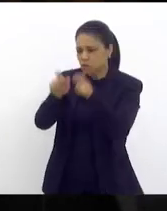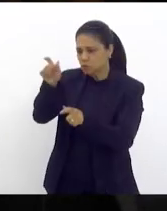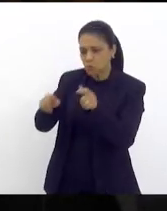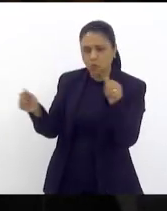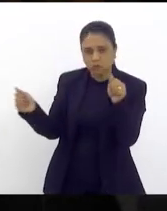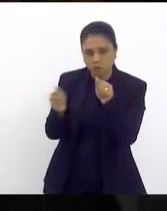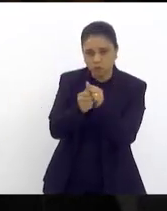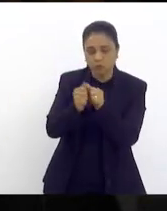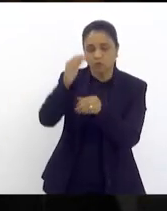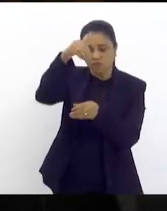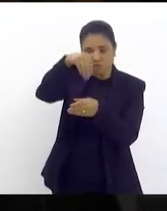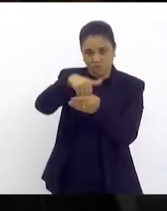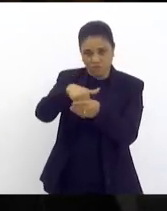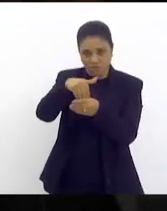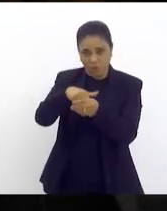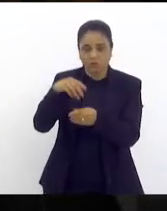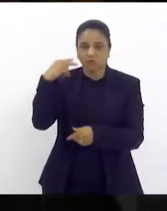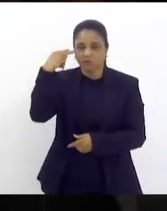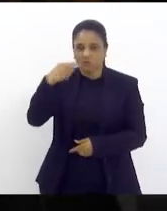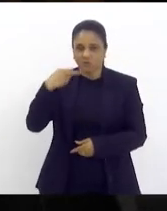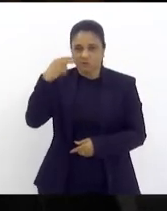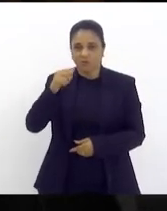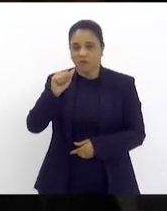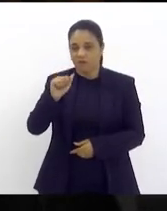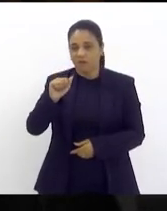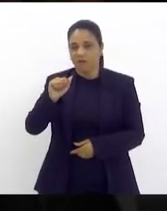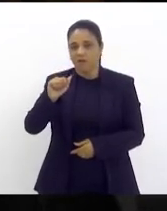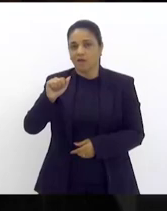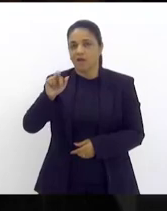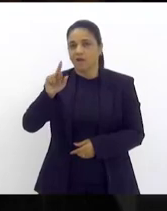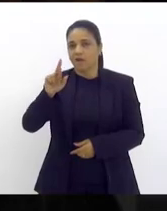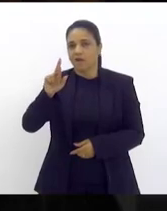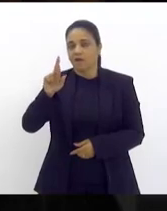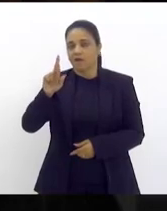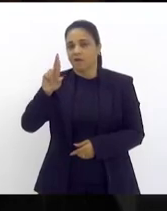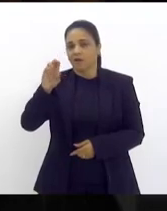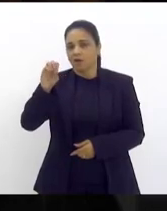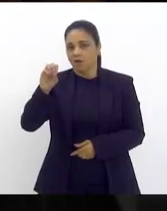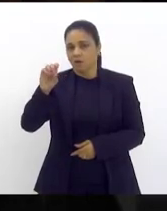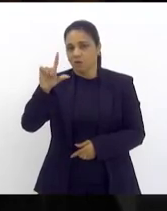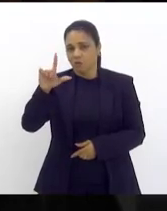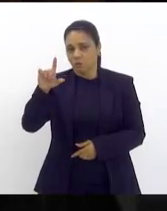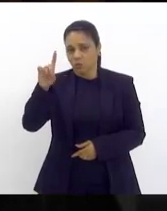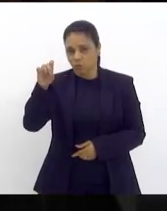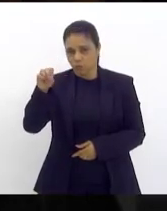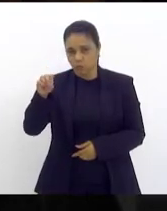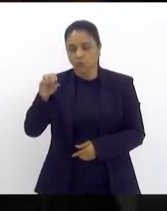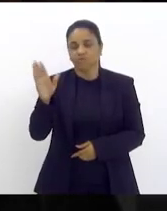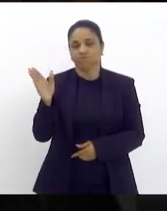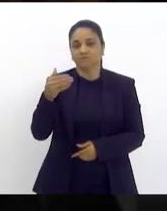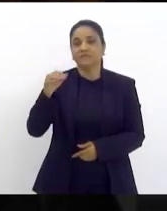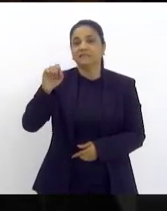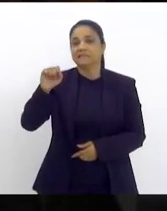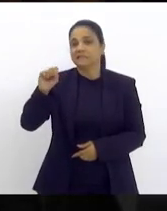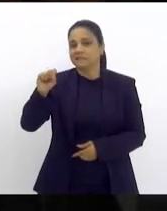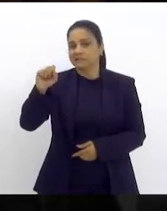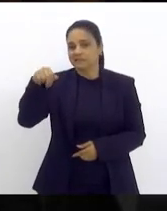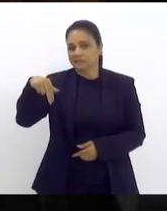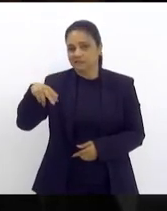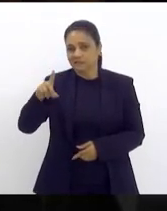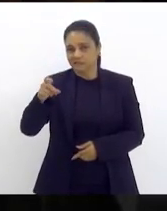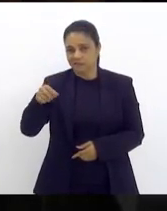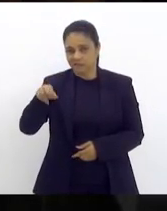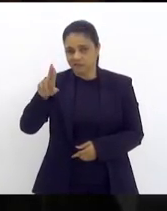voto para mim, vereador Haroldo, nosso amigo Sandro, e todos os demais também, que desde o começo sempre me